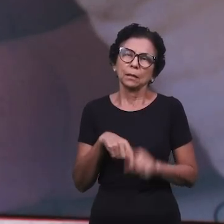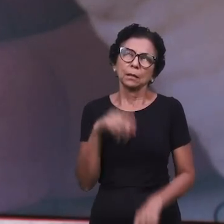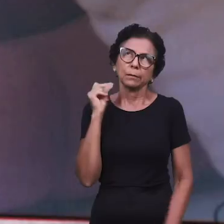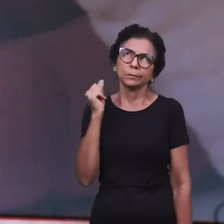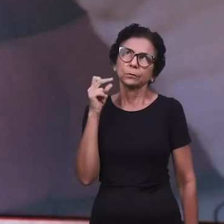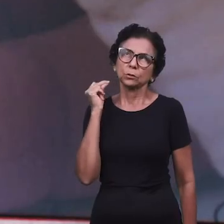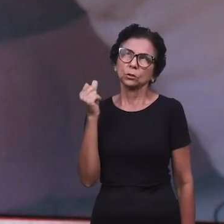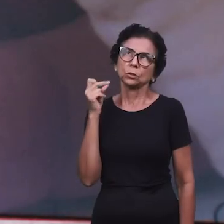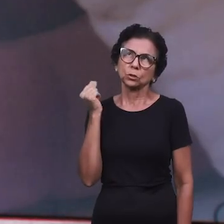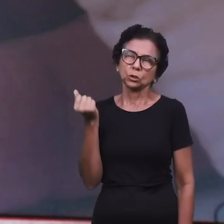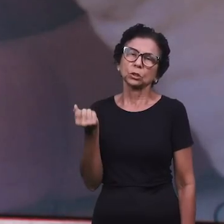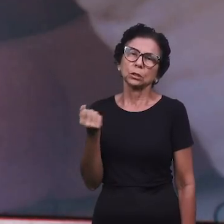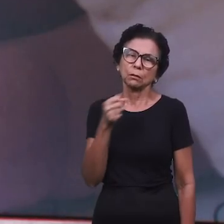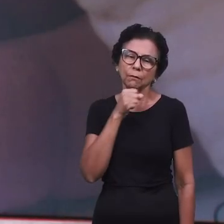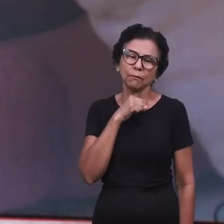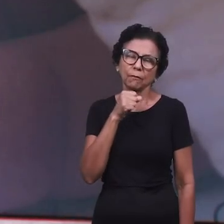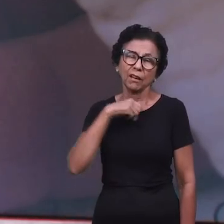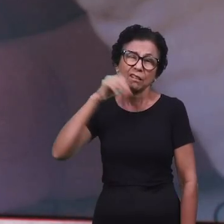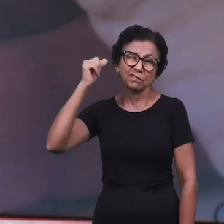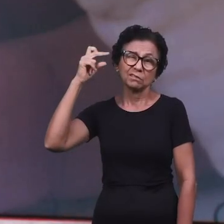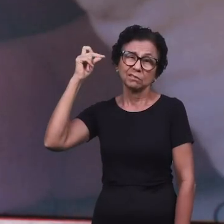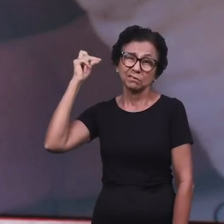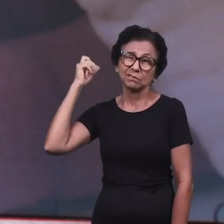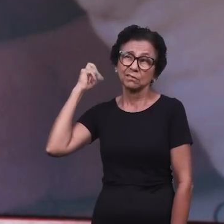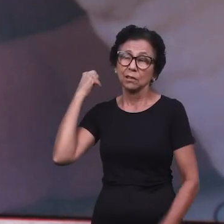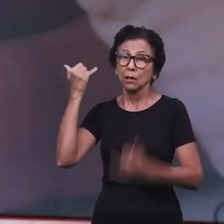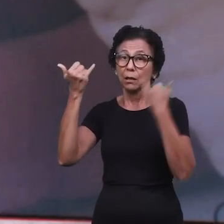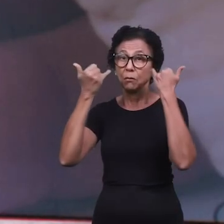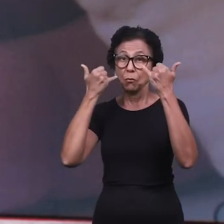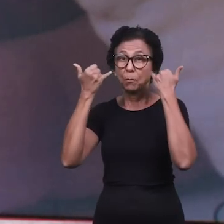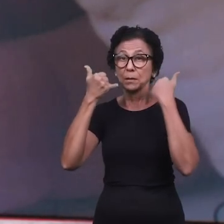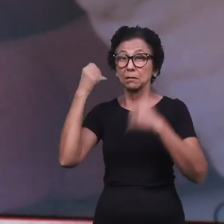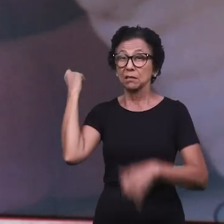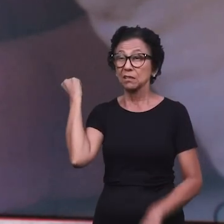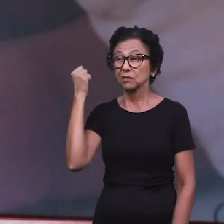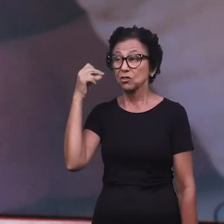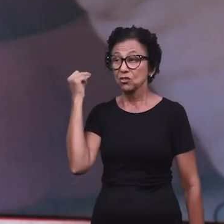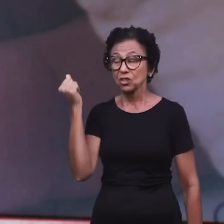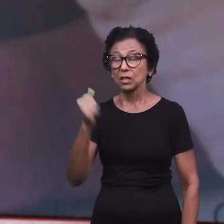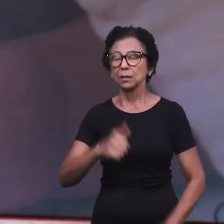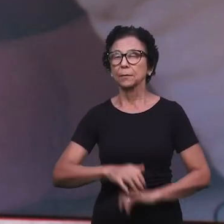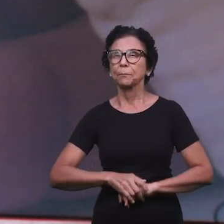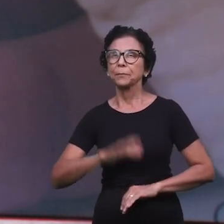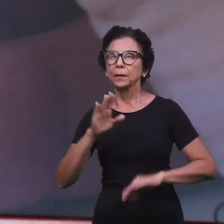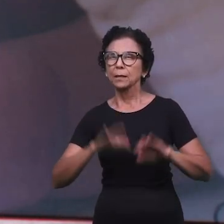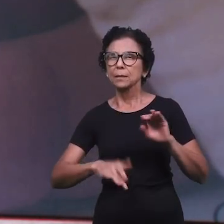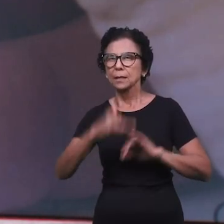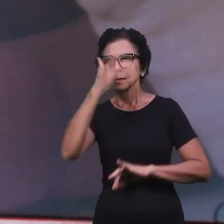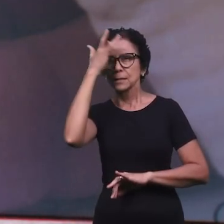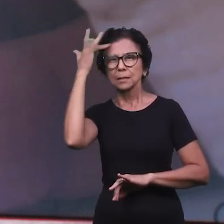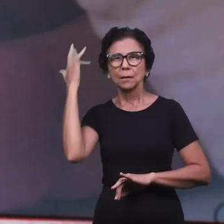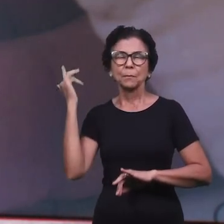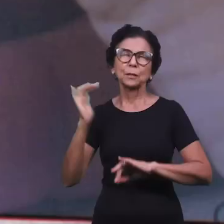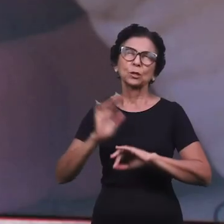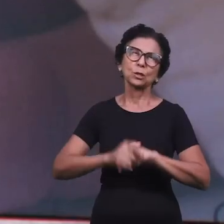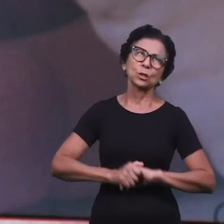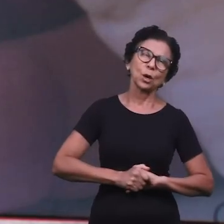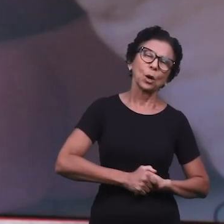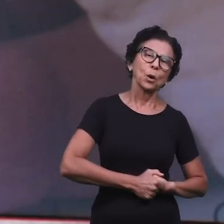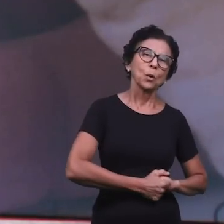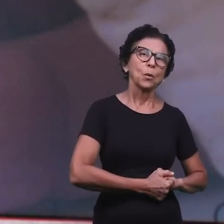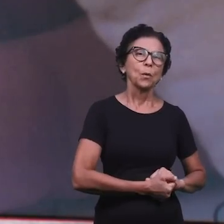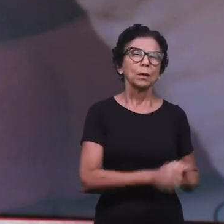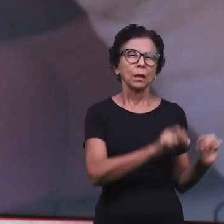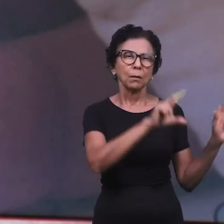materiais desatualizados, materiais que às vezes muita gente oferece que como mágicos,